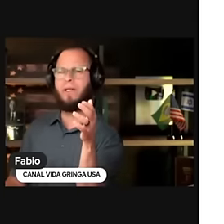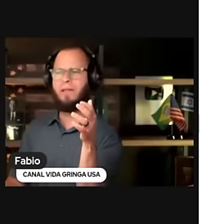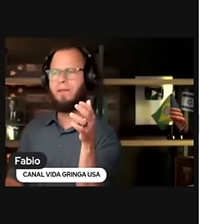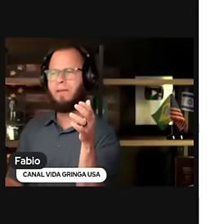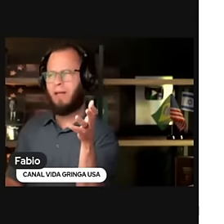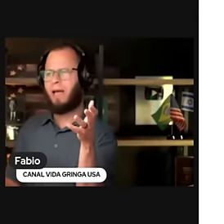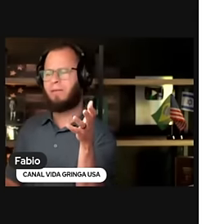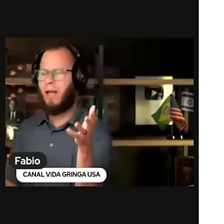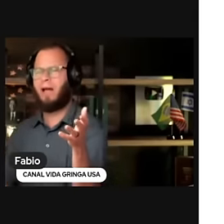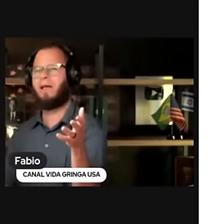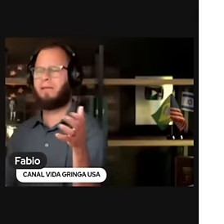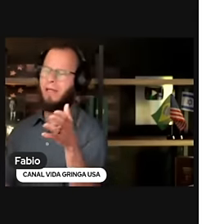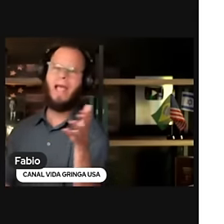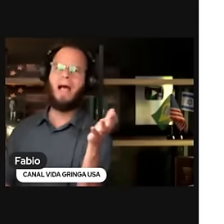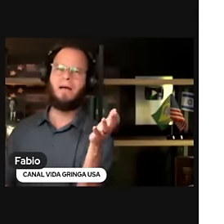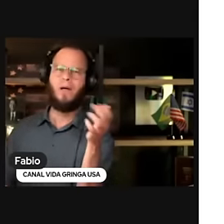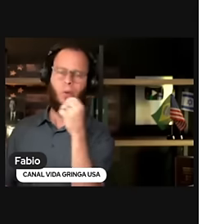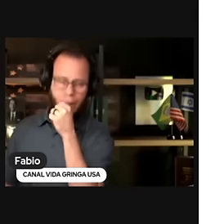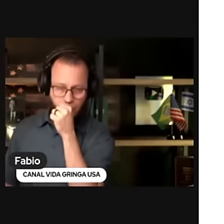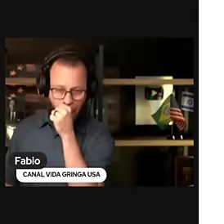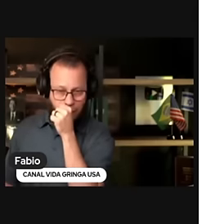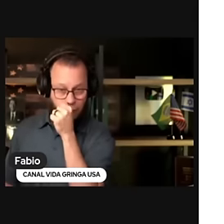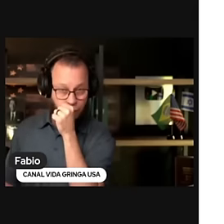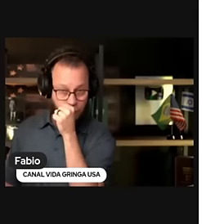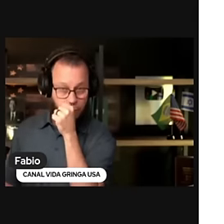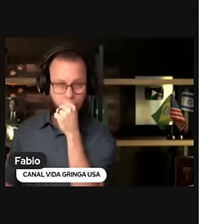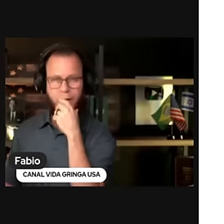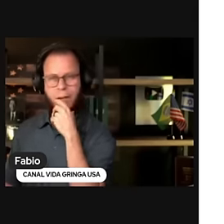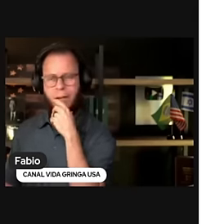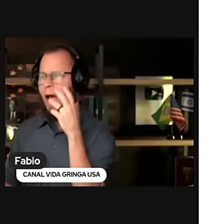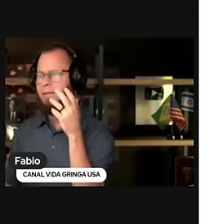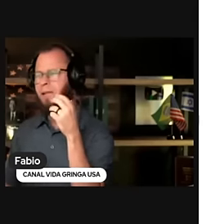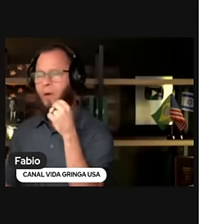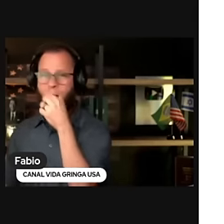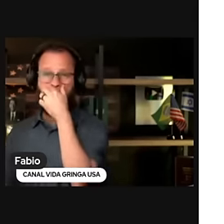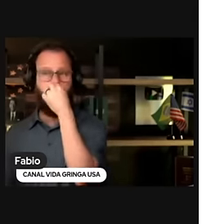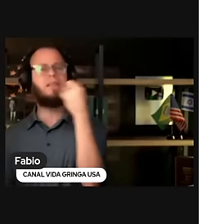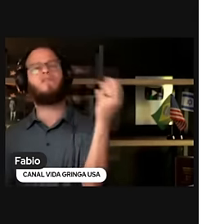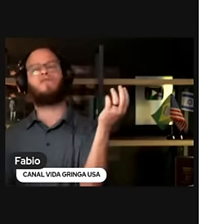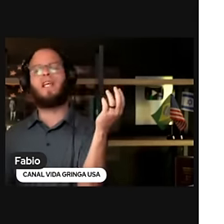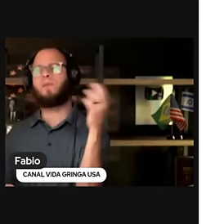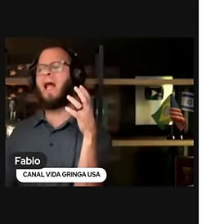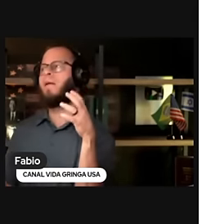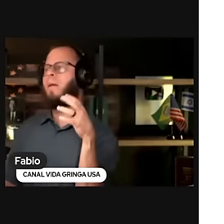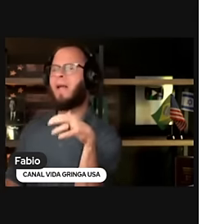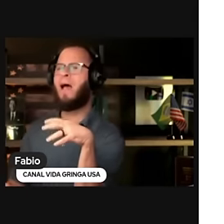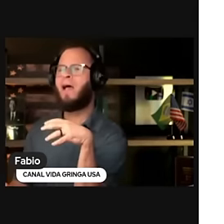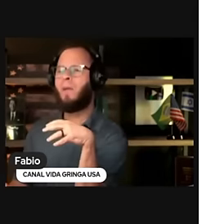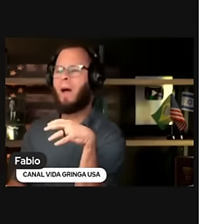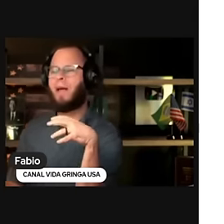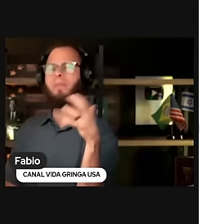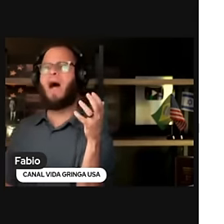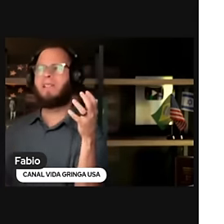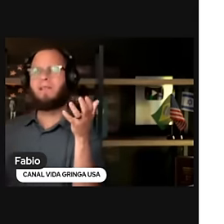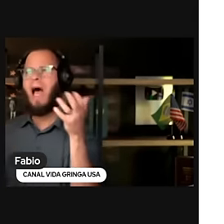a Ucrânia tá tá tá em guerra o que que o biden tem feito nada o que que o biden fez para para